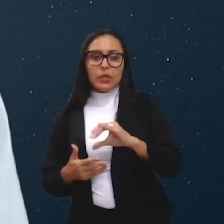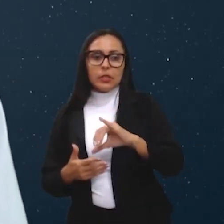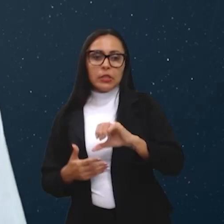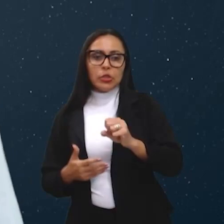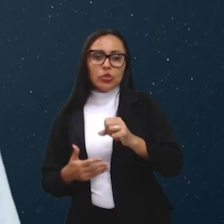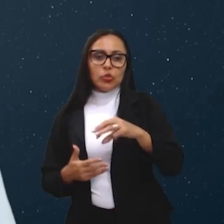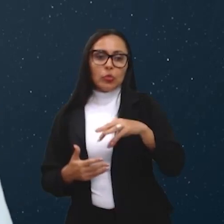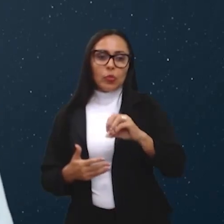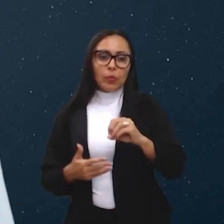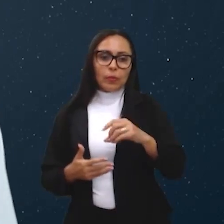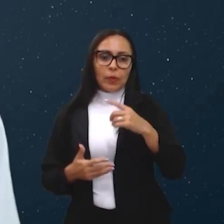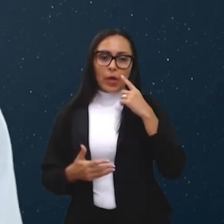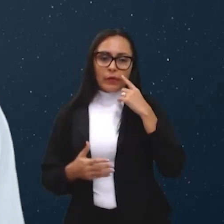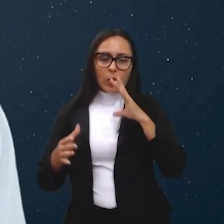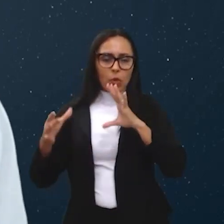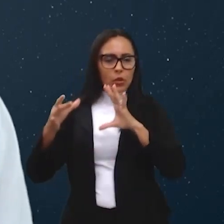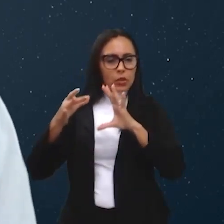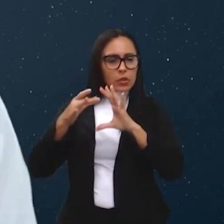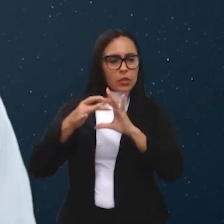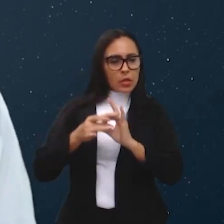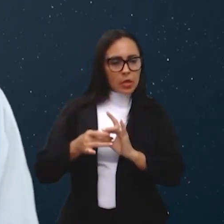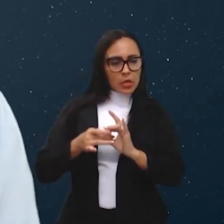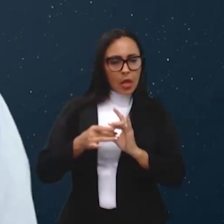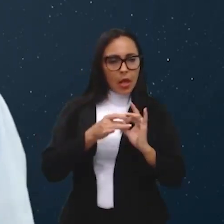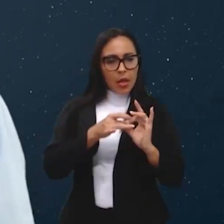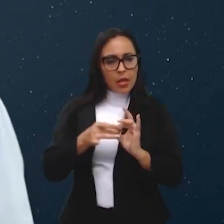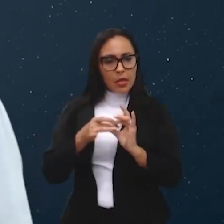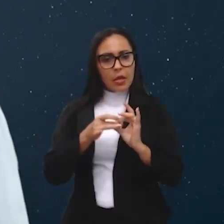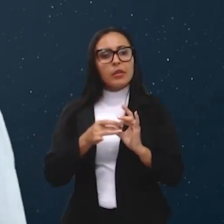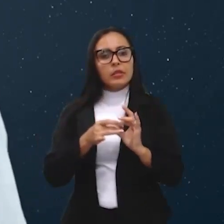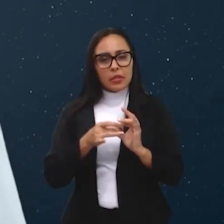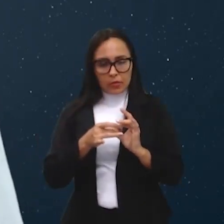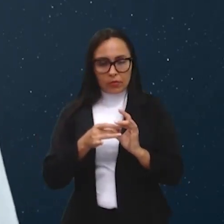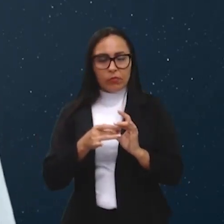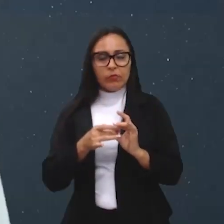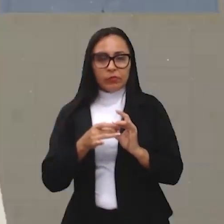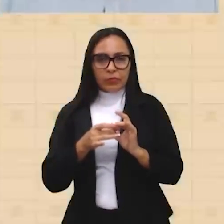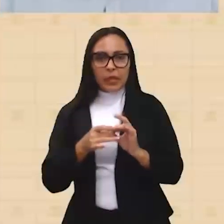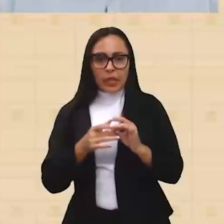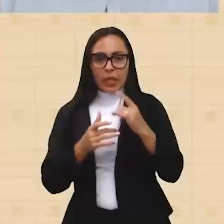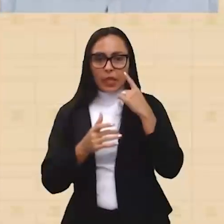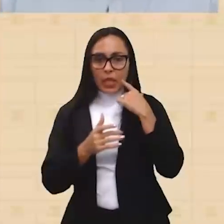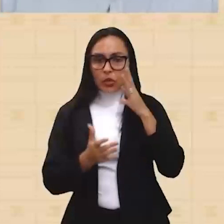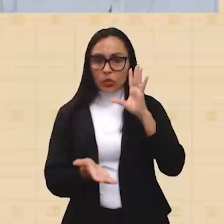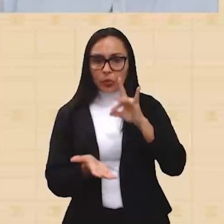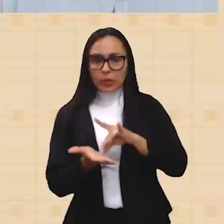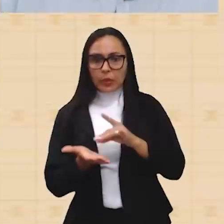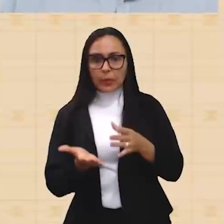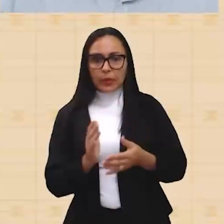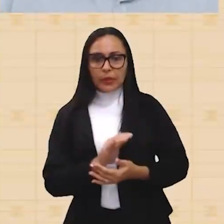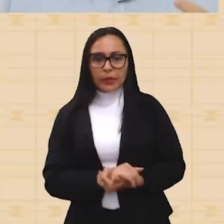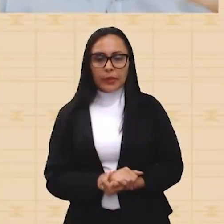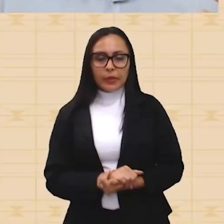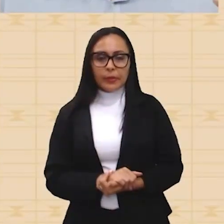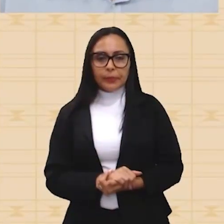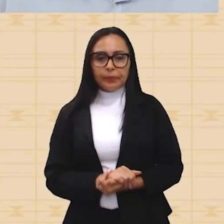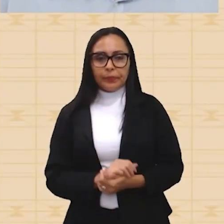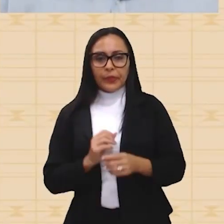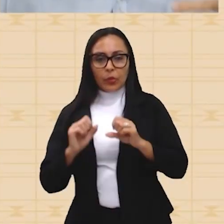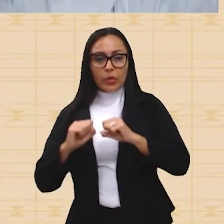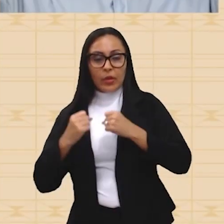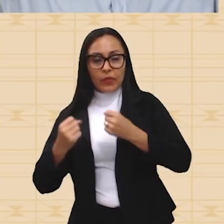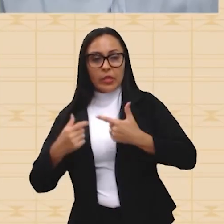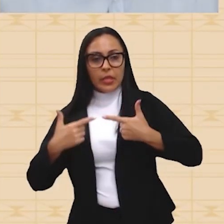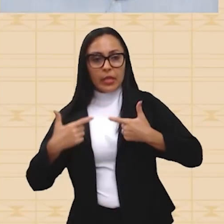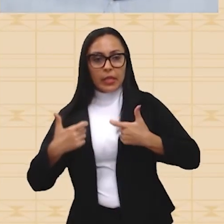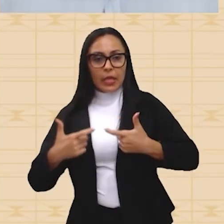Havia uma estreita ligação. O Filippo Tommaso Marinetti, ele era fascista, assumidamente fascista, né? Então defendia que a guerra era